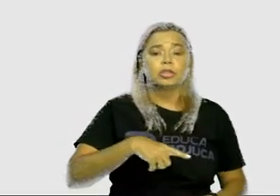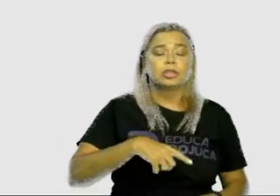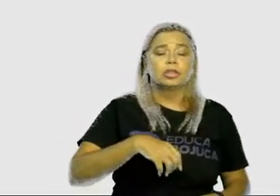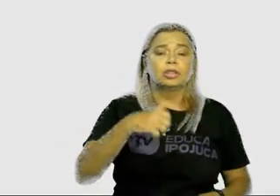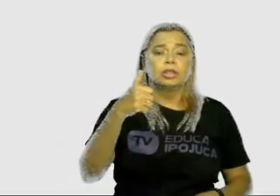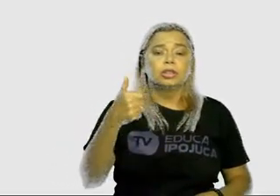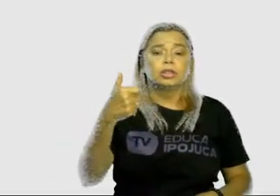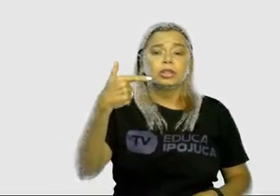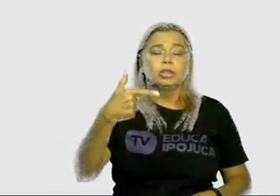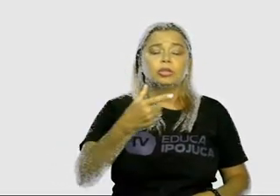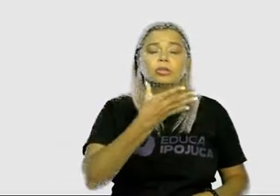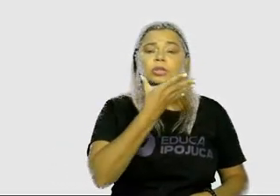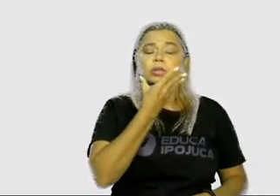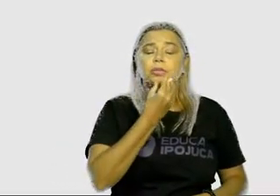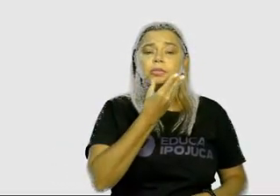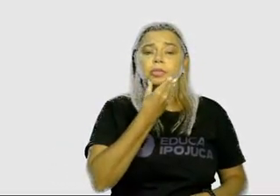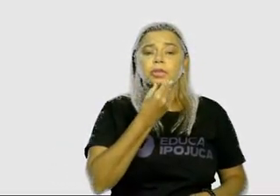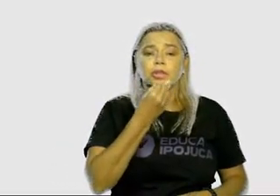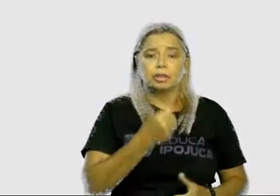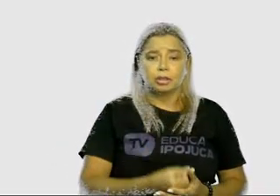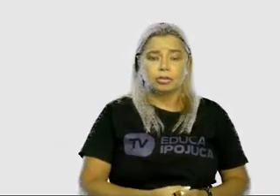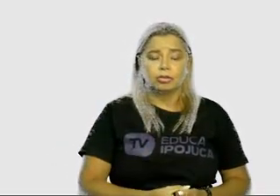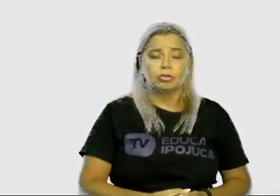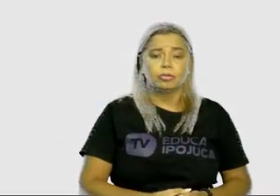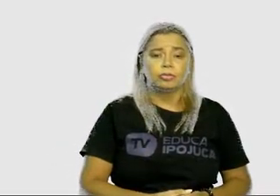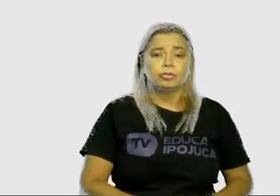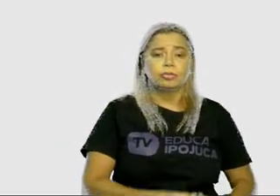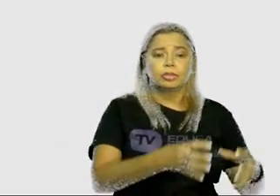meninos. E temos no grupo